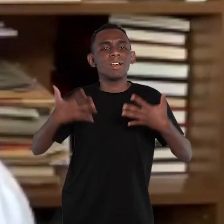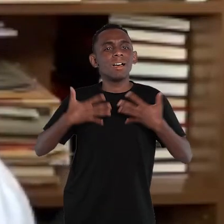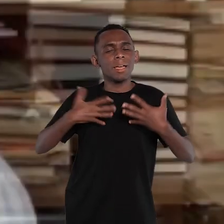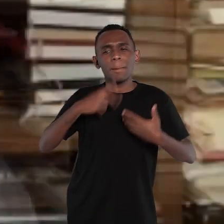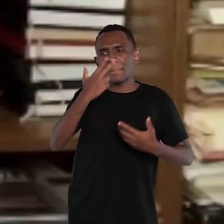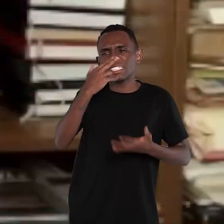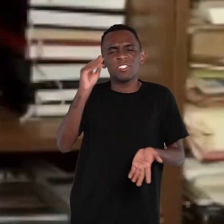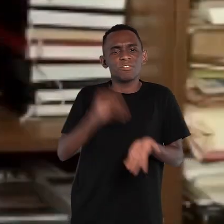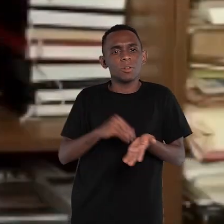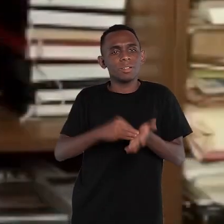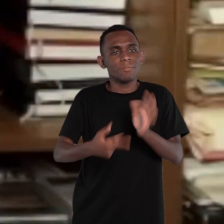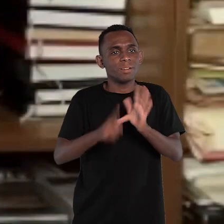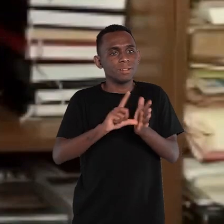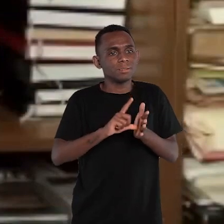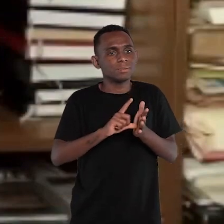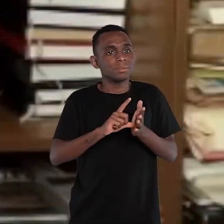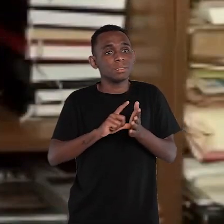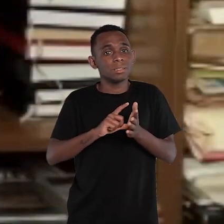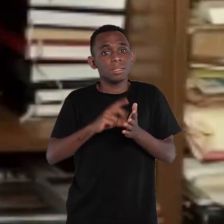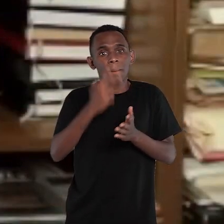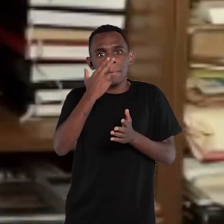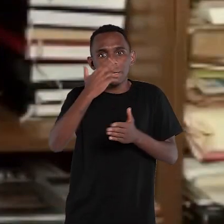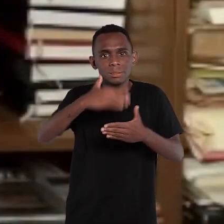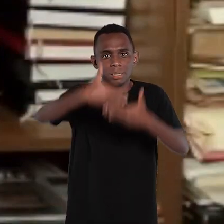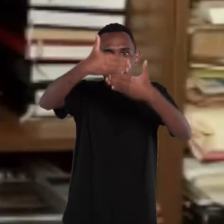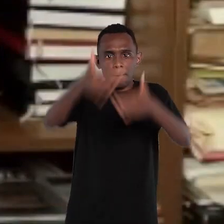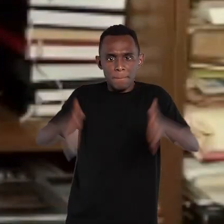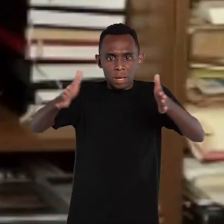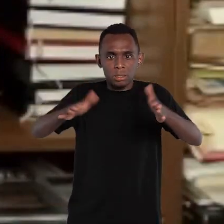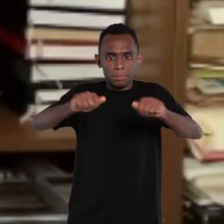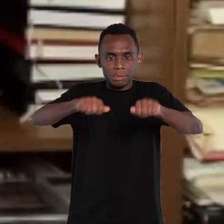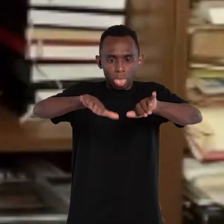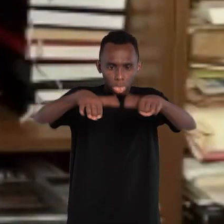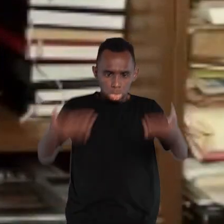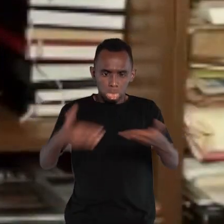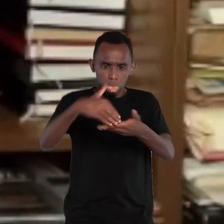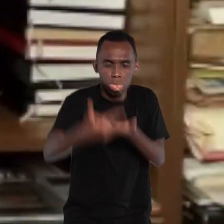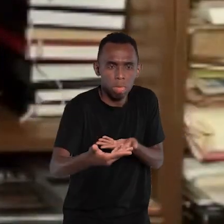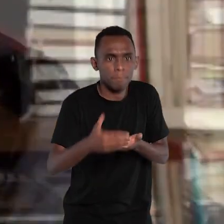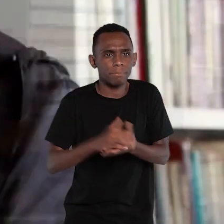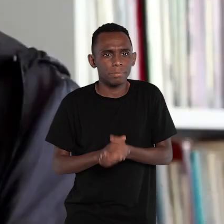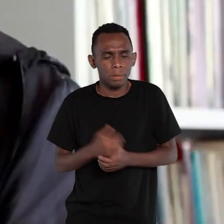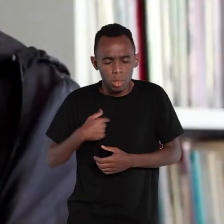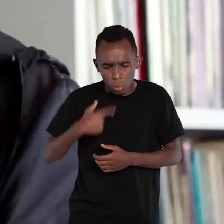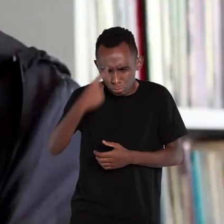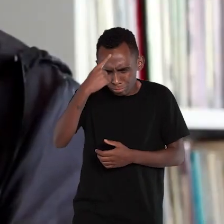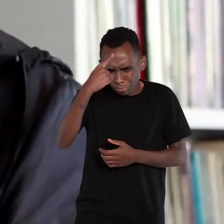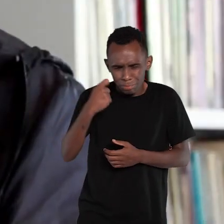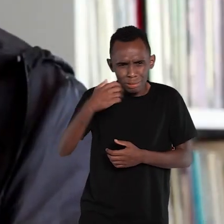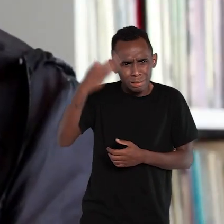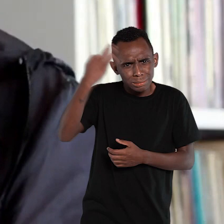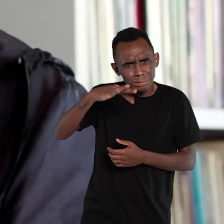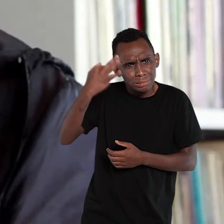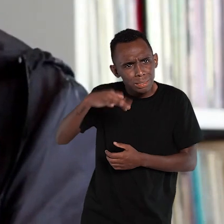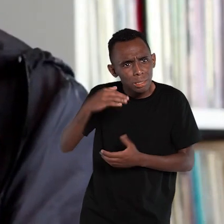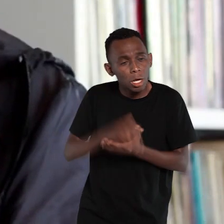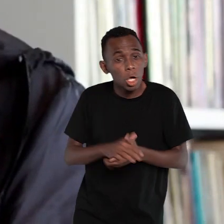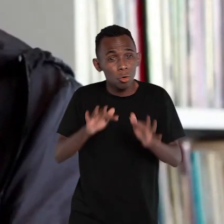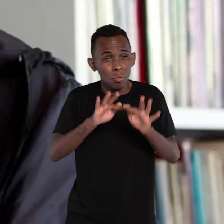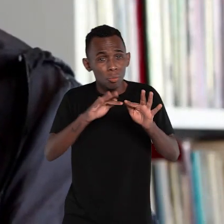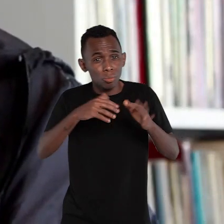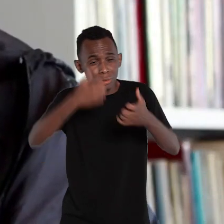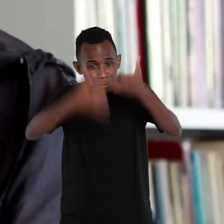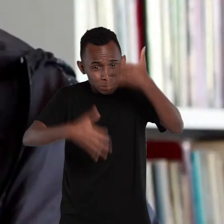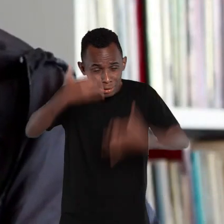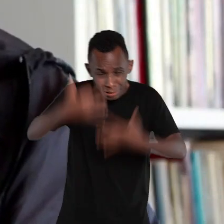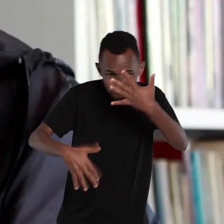faltava, como se estivesse precisando se livrar das paredes. Aurélio tinha um corte na testa e emendava frases